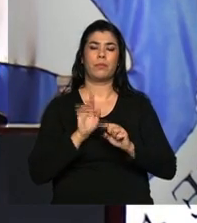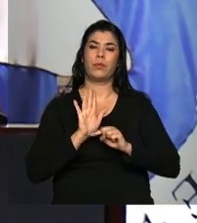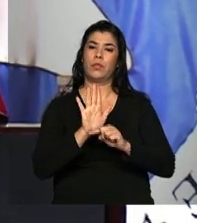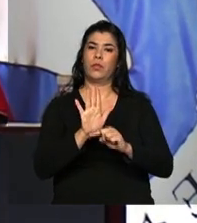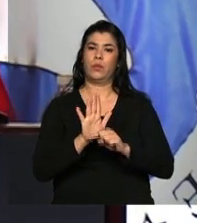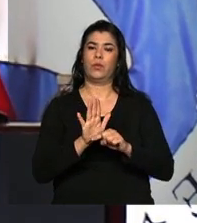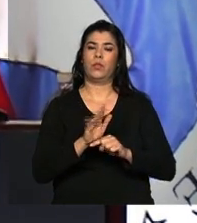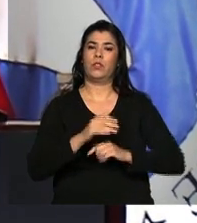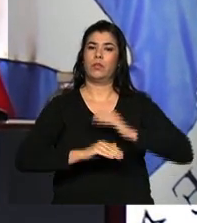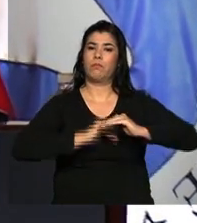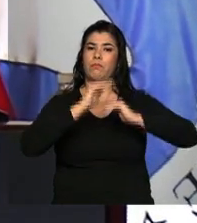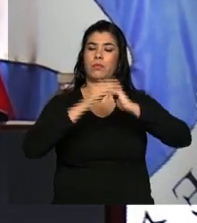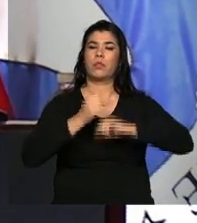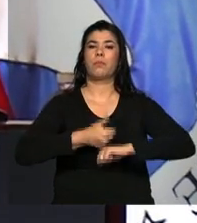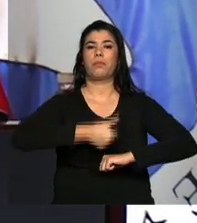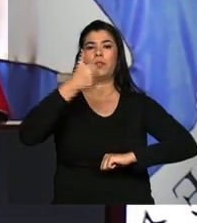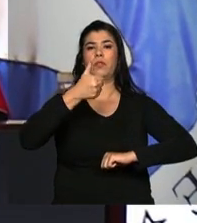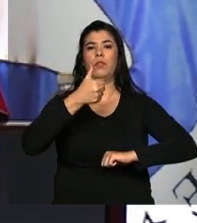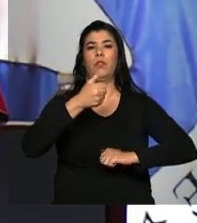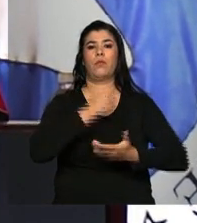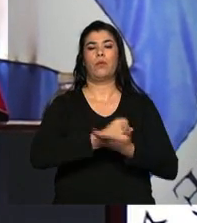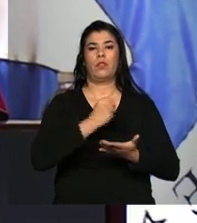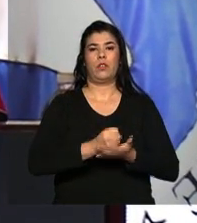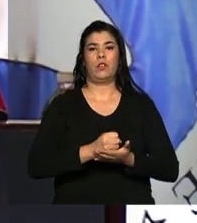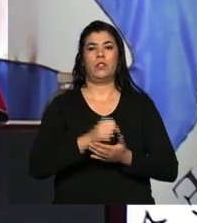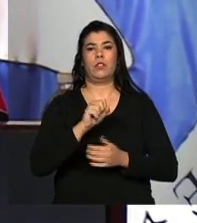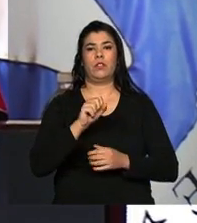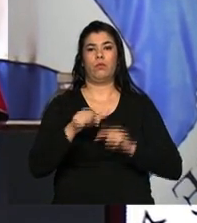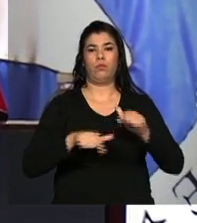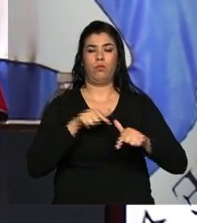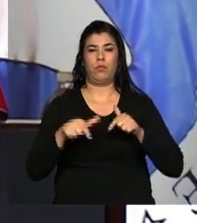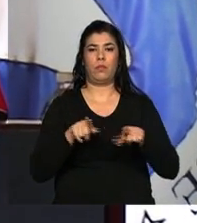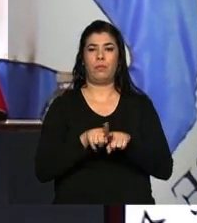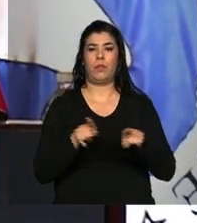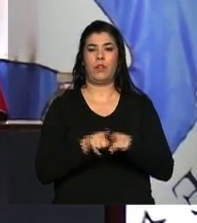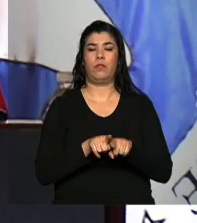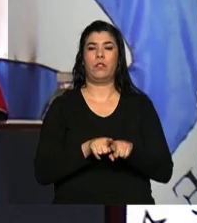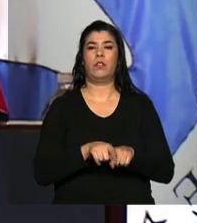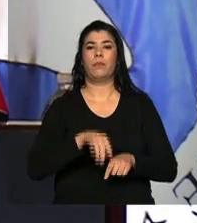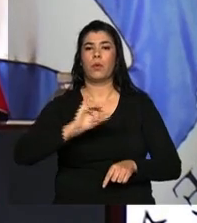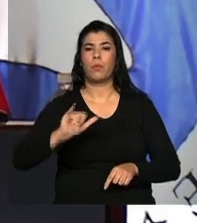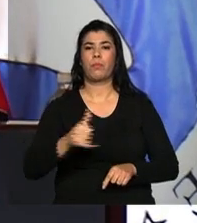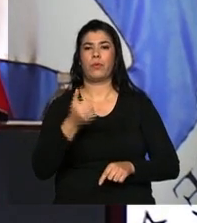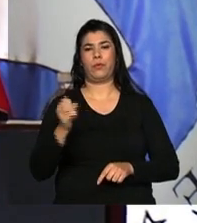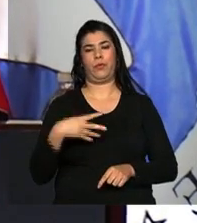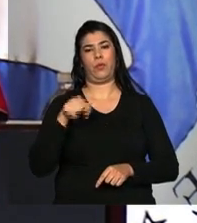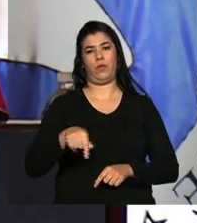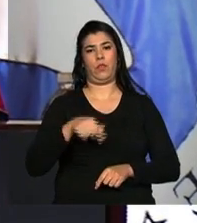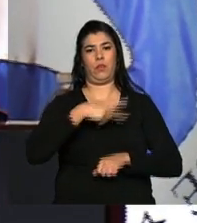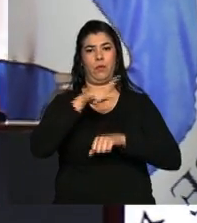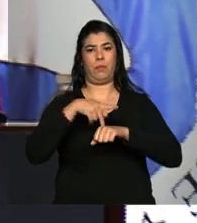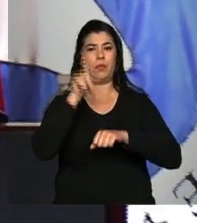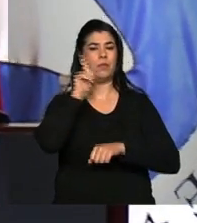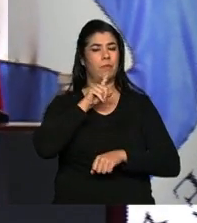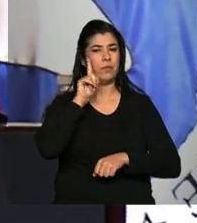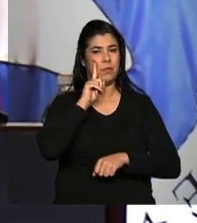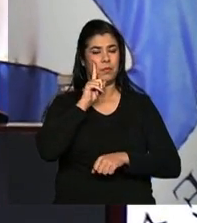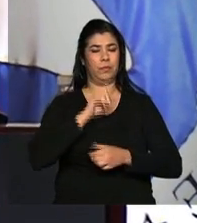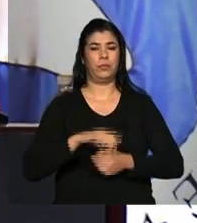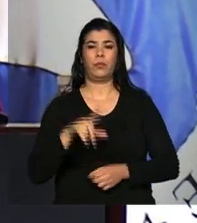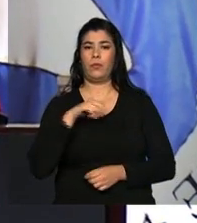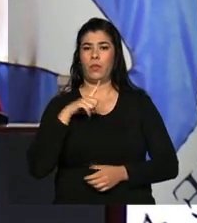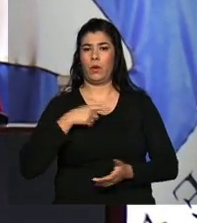a geração de empregos e de oportunidades aqui nos Estados Unidos. Temos